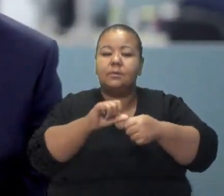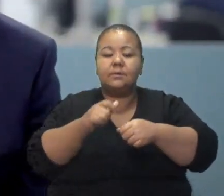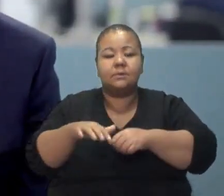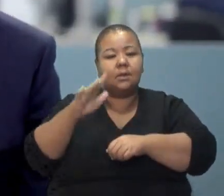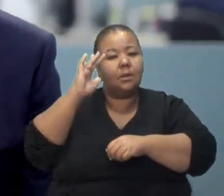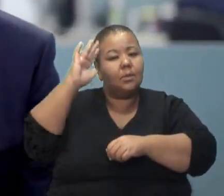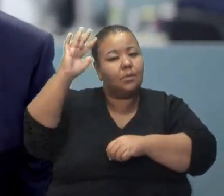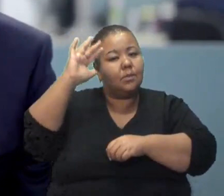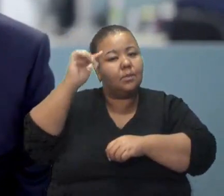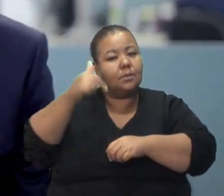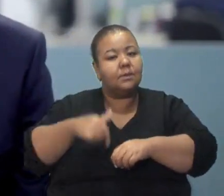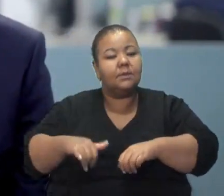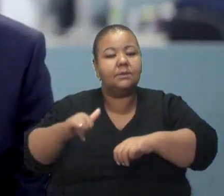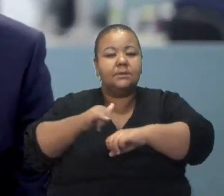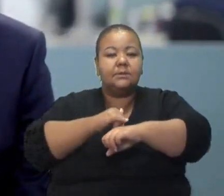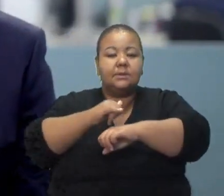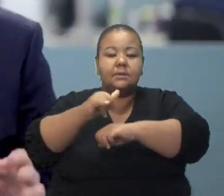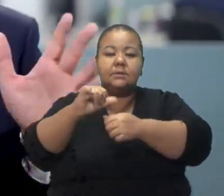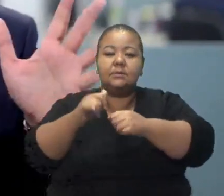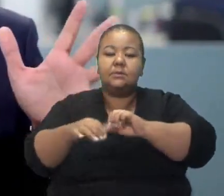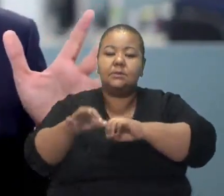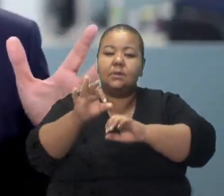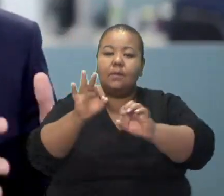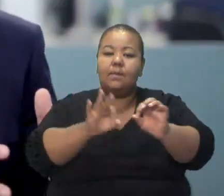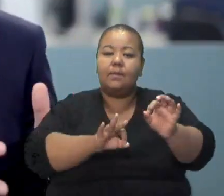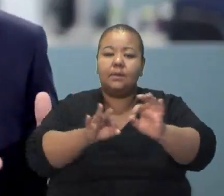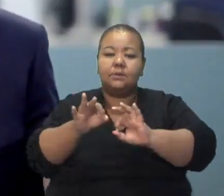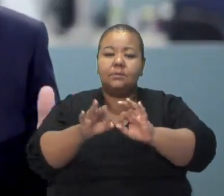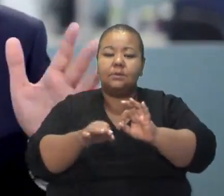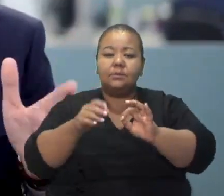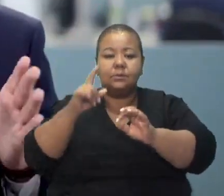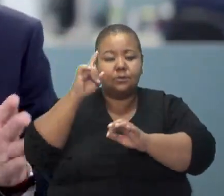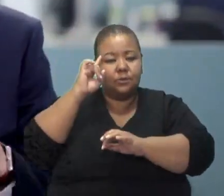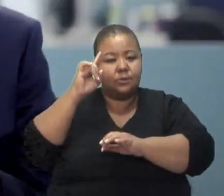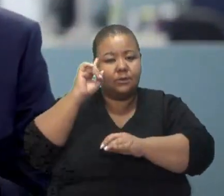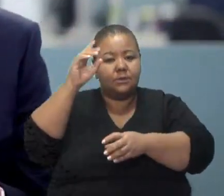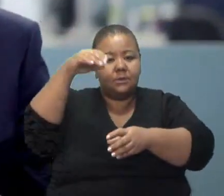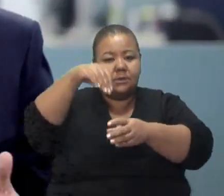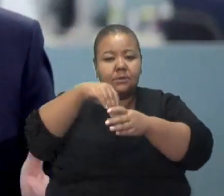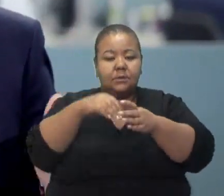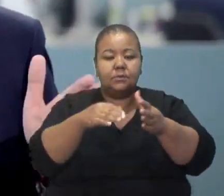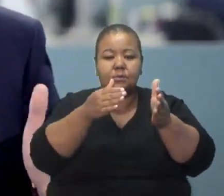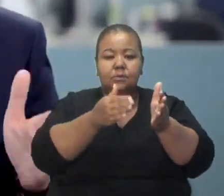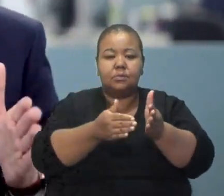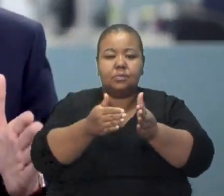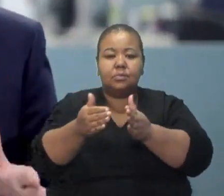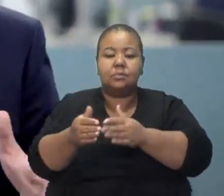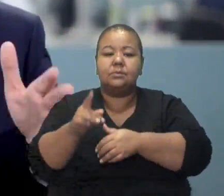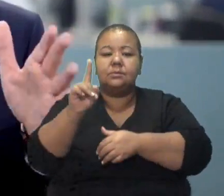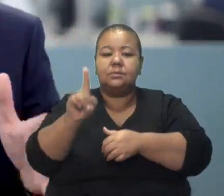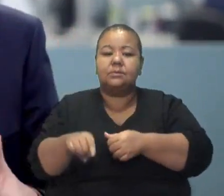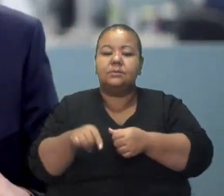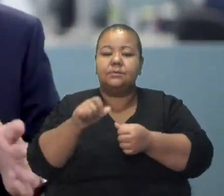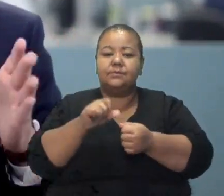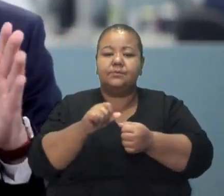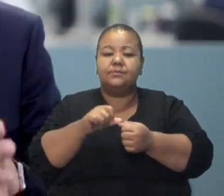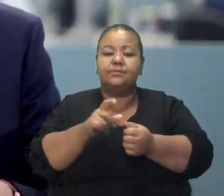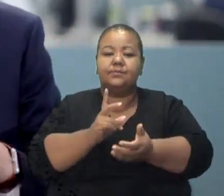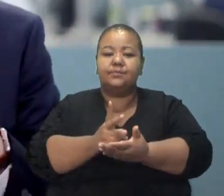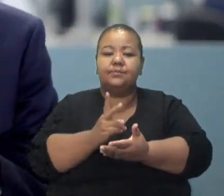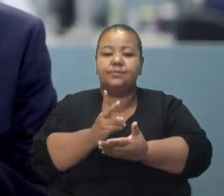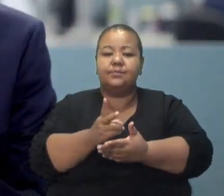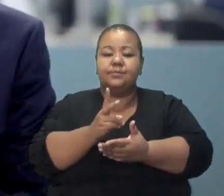refletir na sua estratégia, fazer o seu planejamento e coloque a sua rotina dentro de processos que serão executados